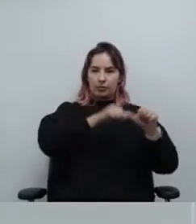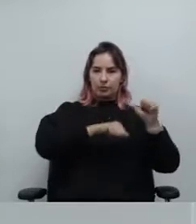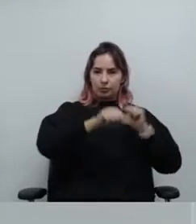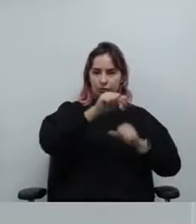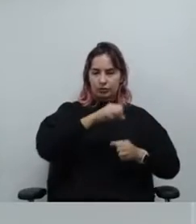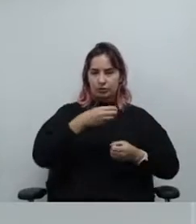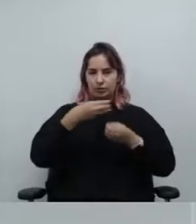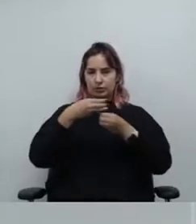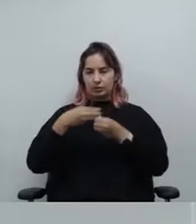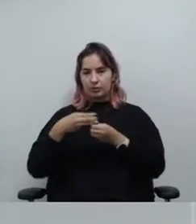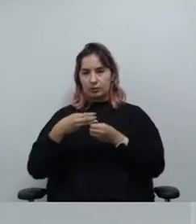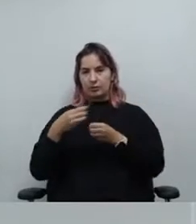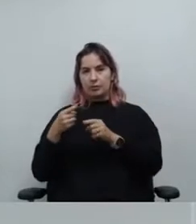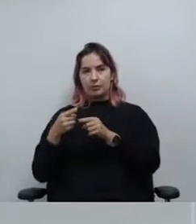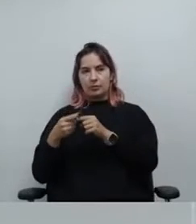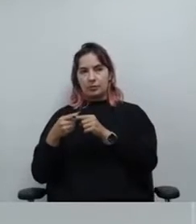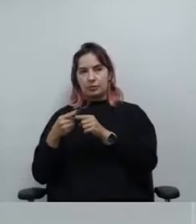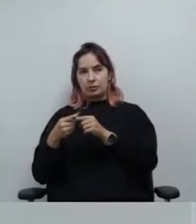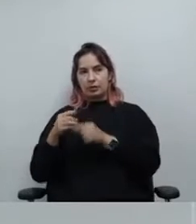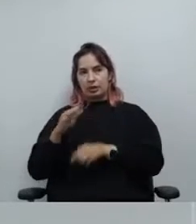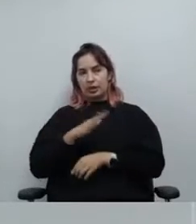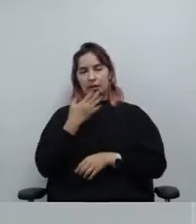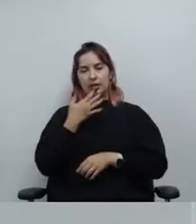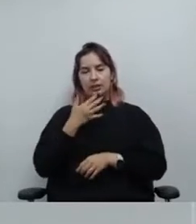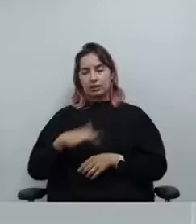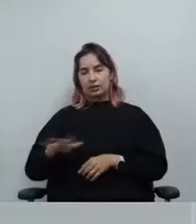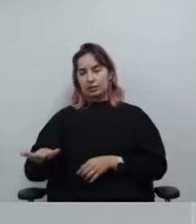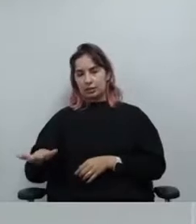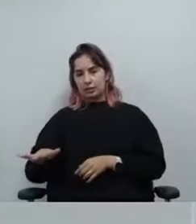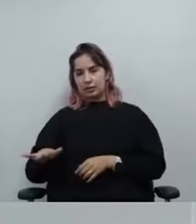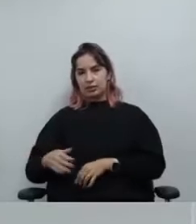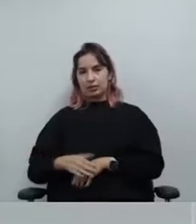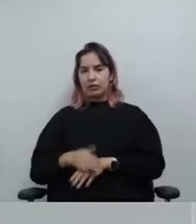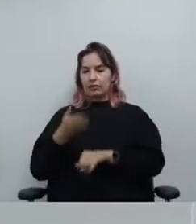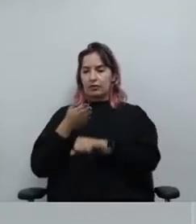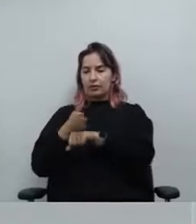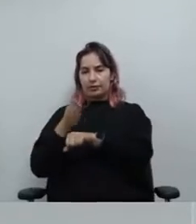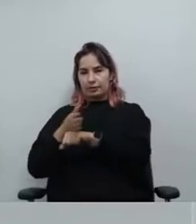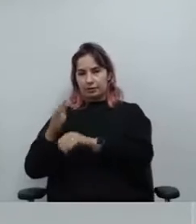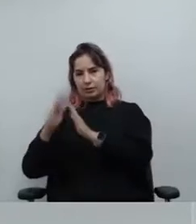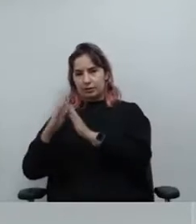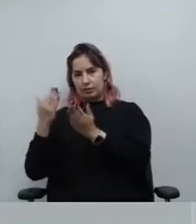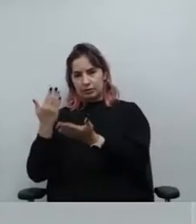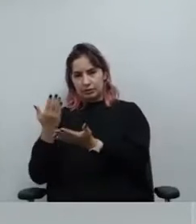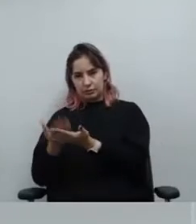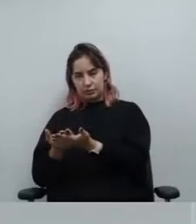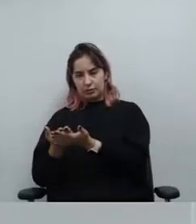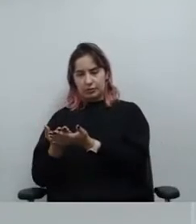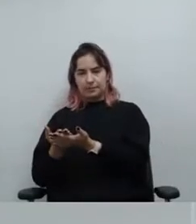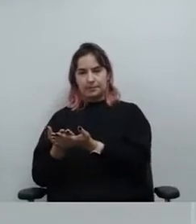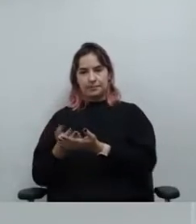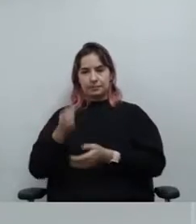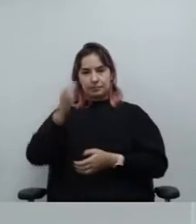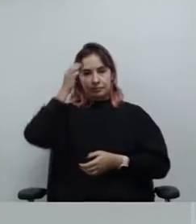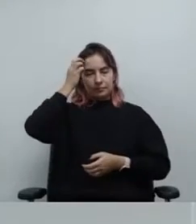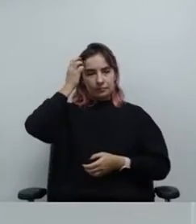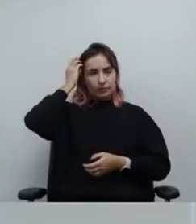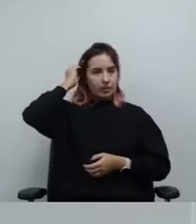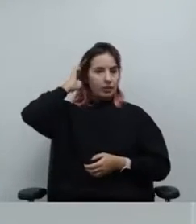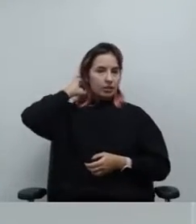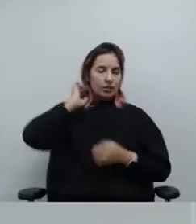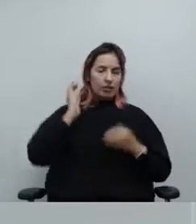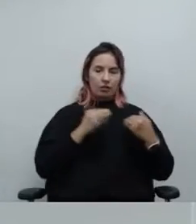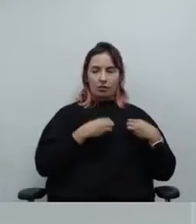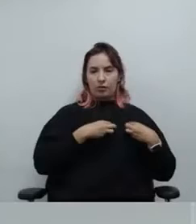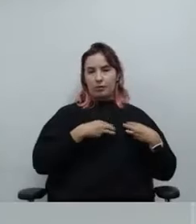inquérito porque a criança frequentava a escola, ou seja, a resposta não é nem compatível com a denúncia que foi formalizada. O Ministério